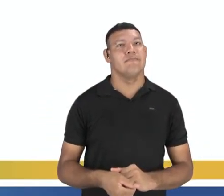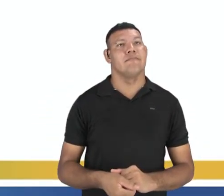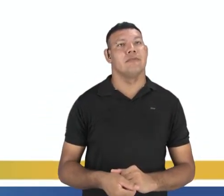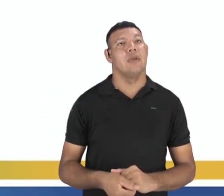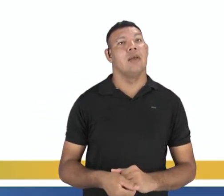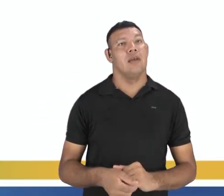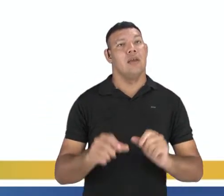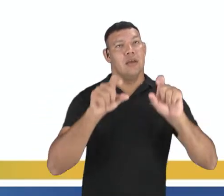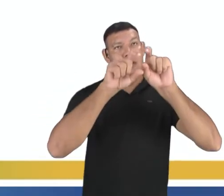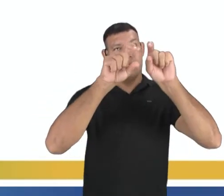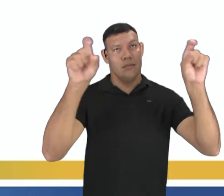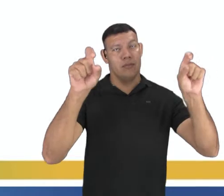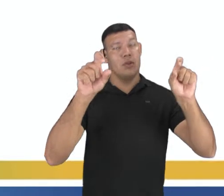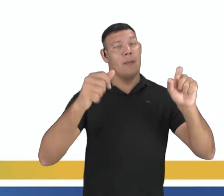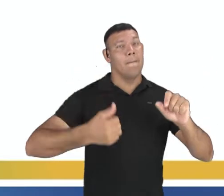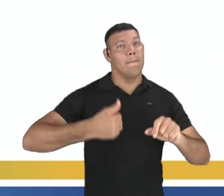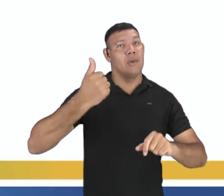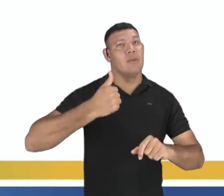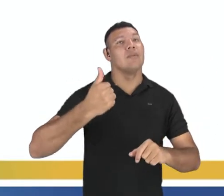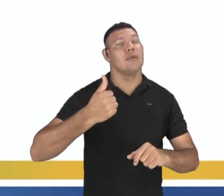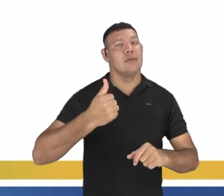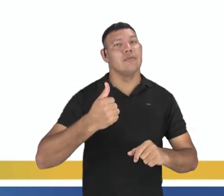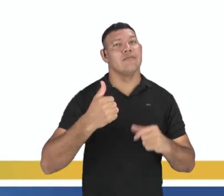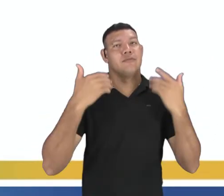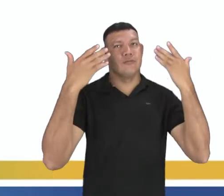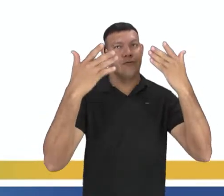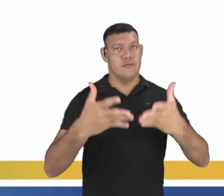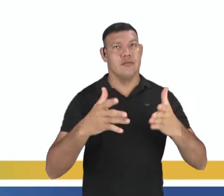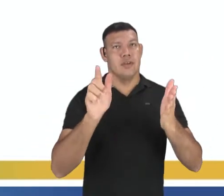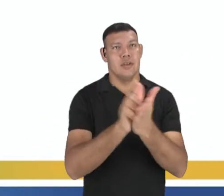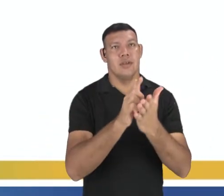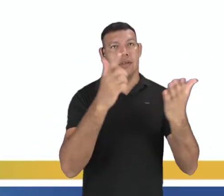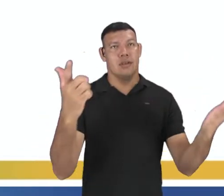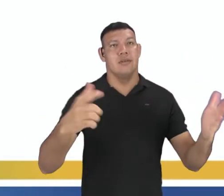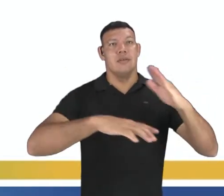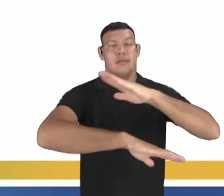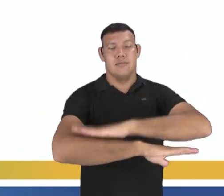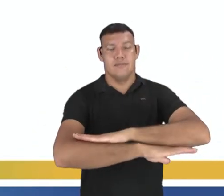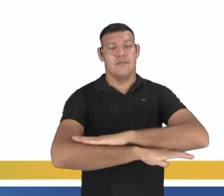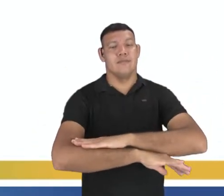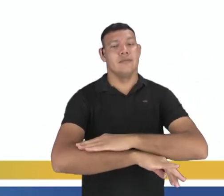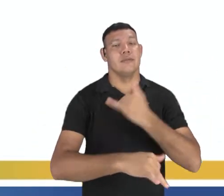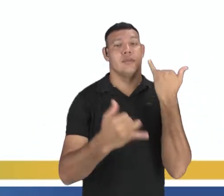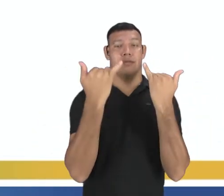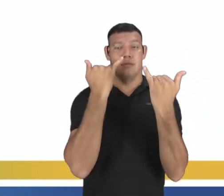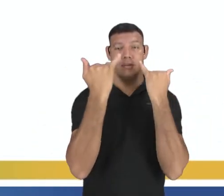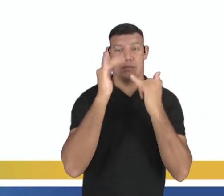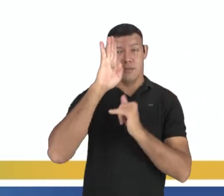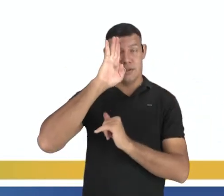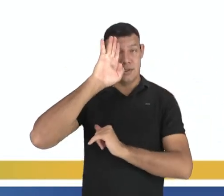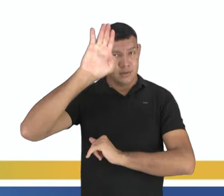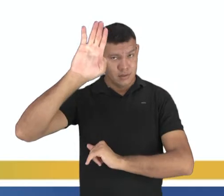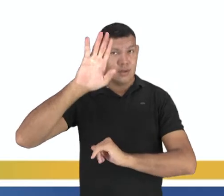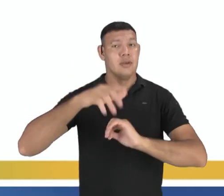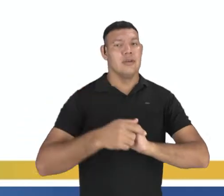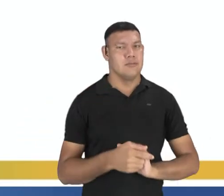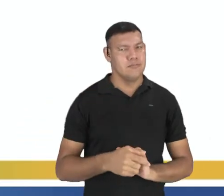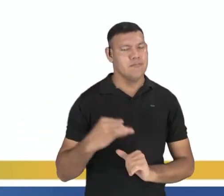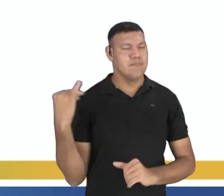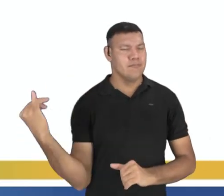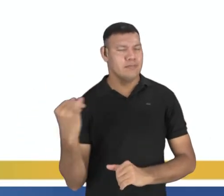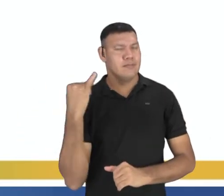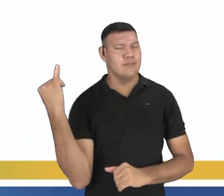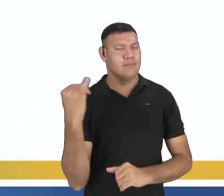parte do texto jornalístico, que se encarrega de apresentar as principais informações da matéria essenciais